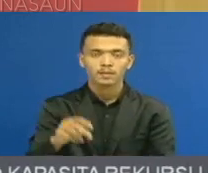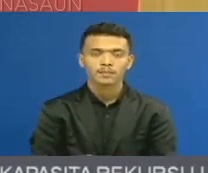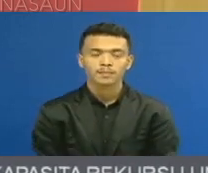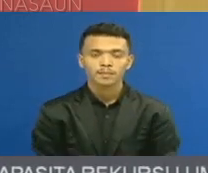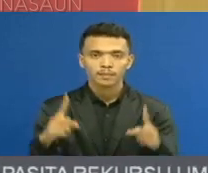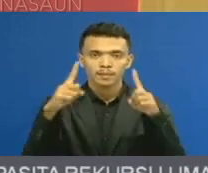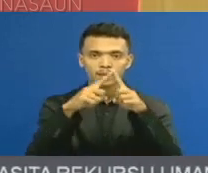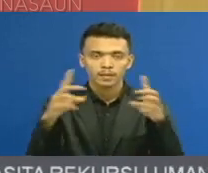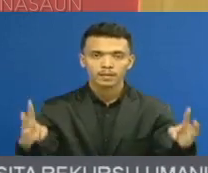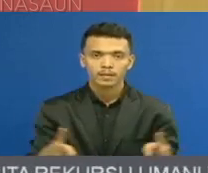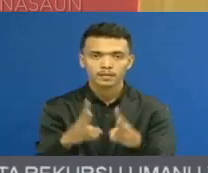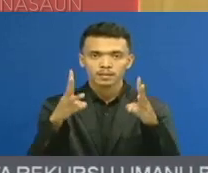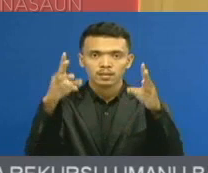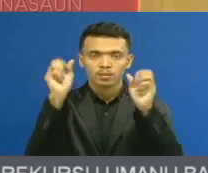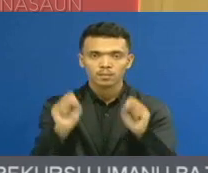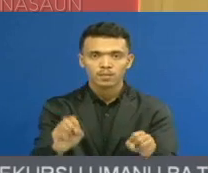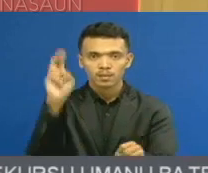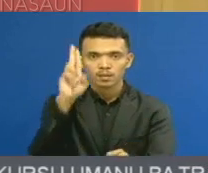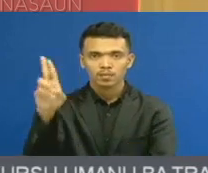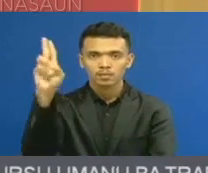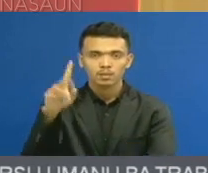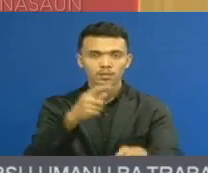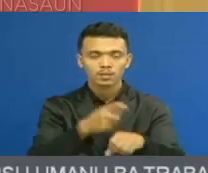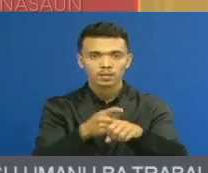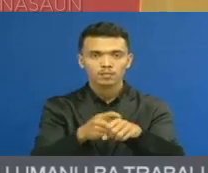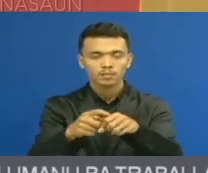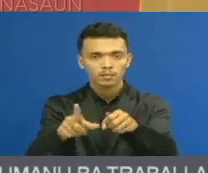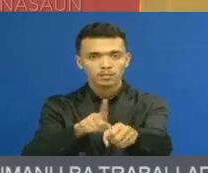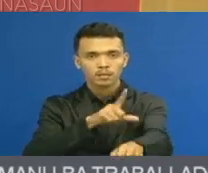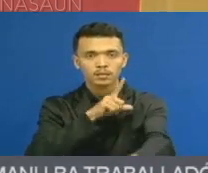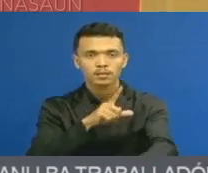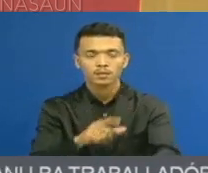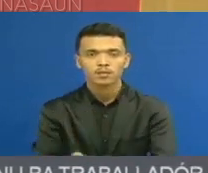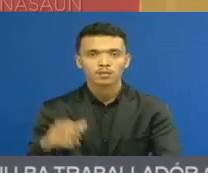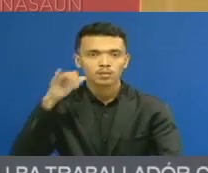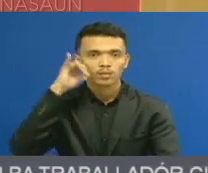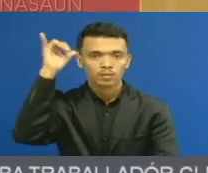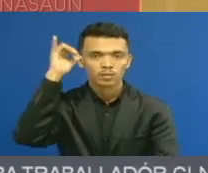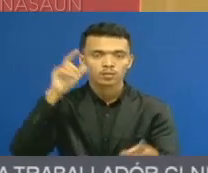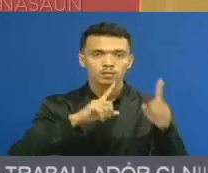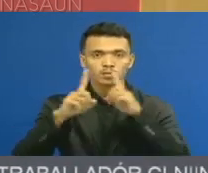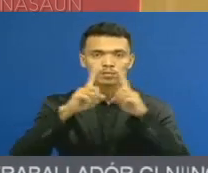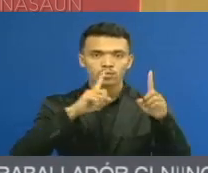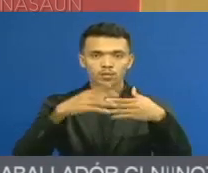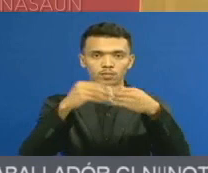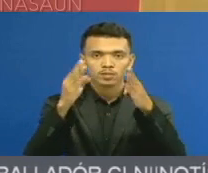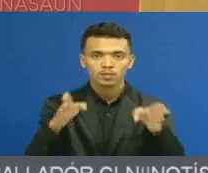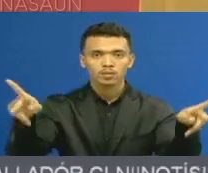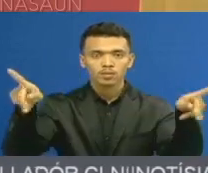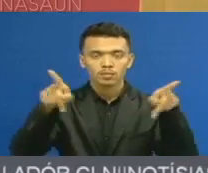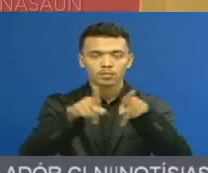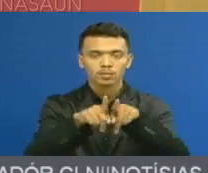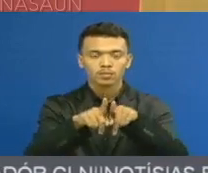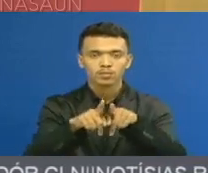para a estrada, por ele usa e reduração do bebê na área. Corsega, o colhão nosso, o Ministério da Obras Públicas, o colhão da